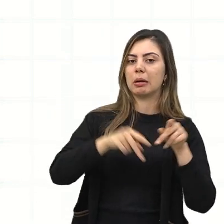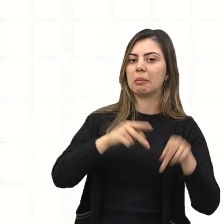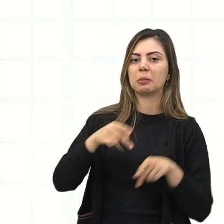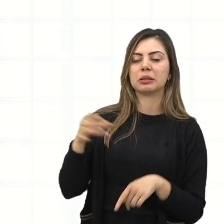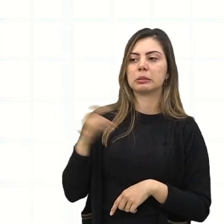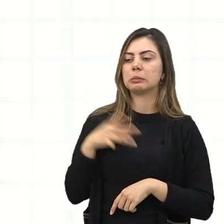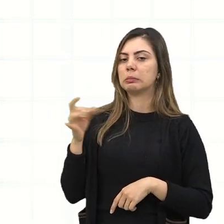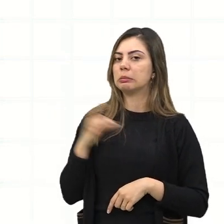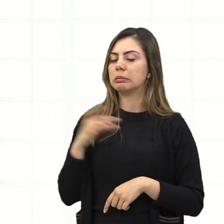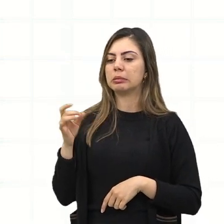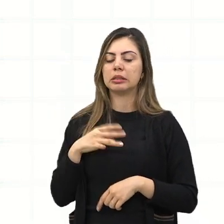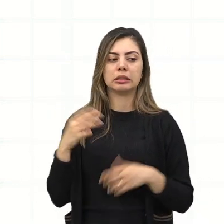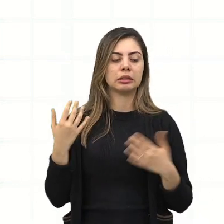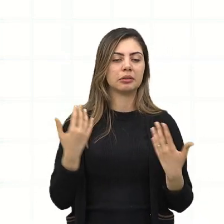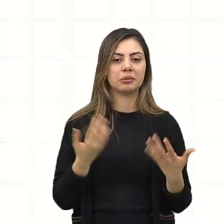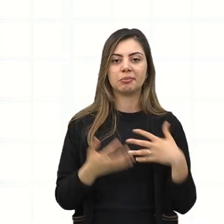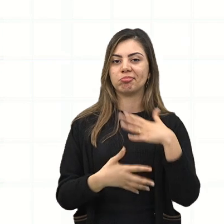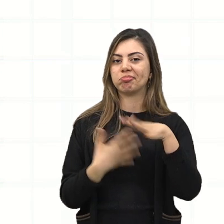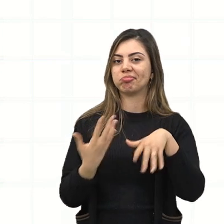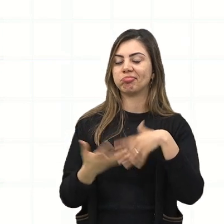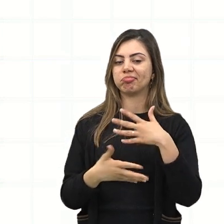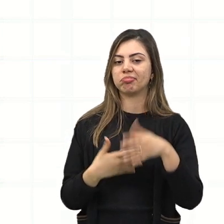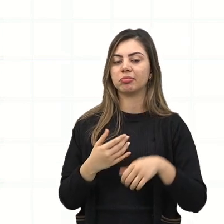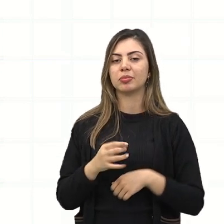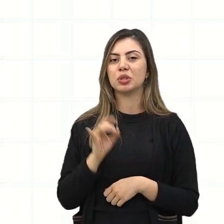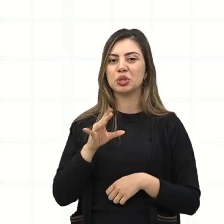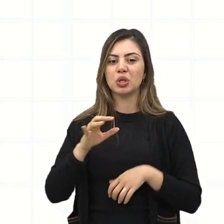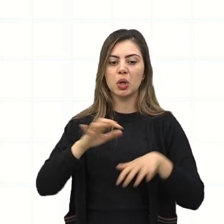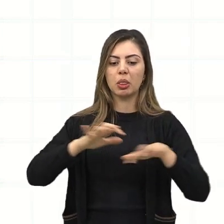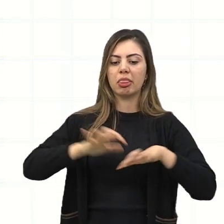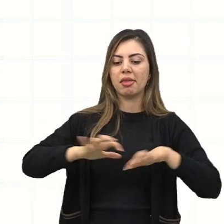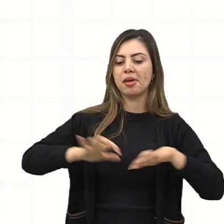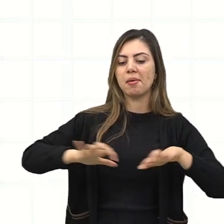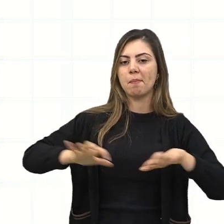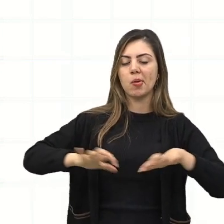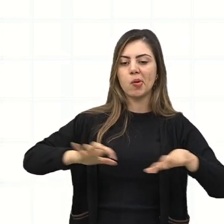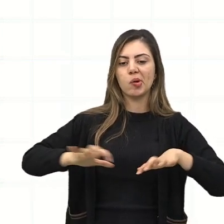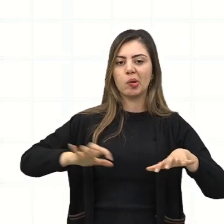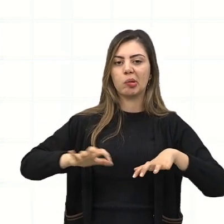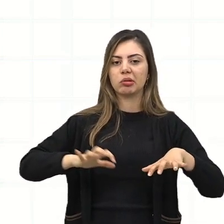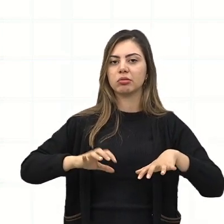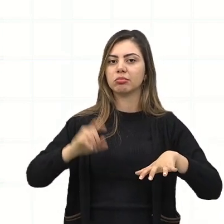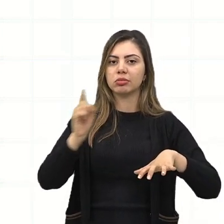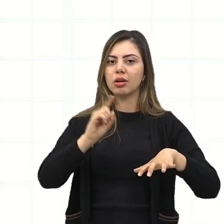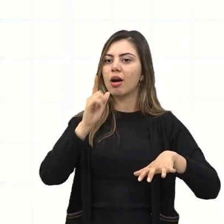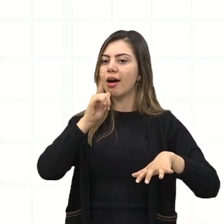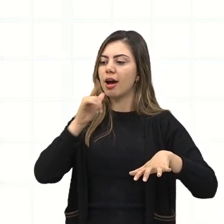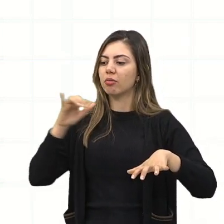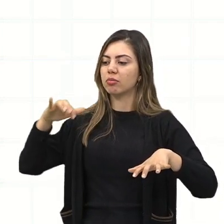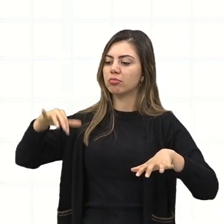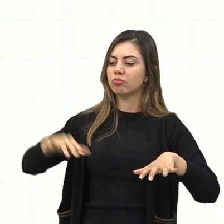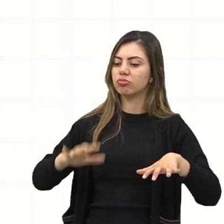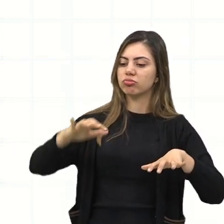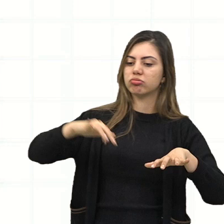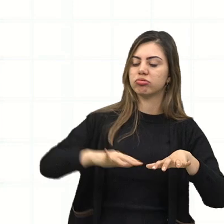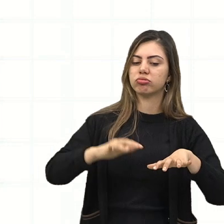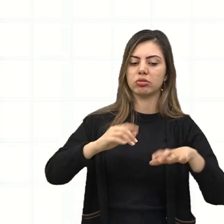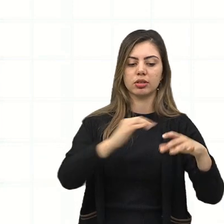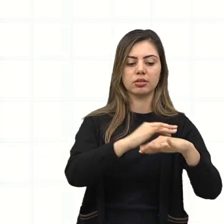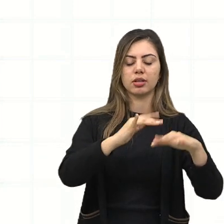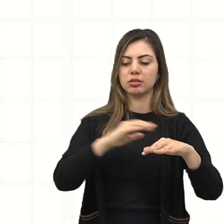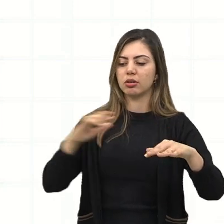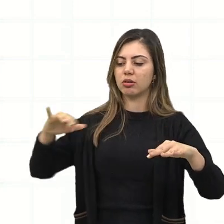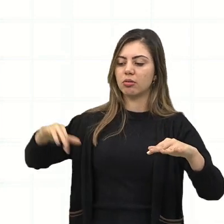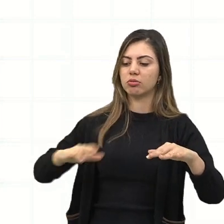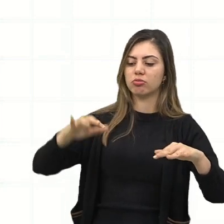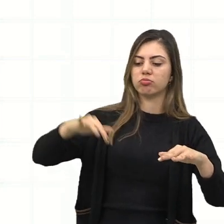todas aquelas pessoas. E não é só o terremoto, como está tremendo, a maré ela vai batendo, vai subindo e vai invadindo a cidade, fazendo